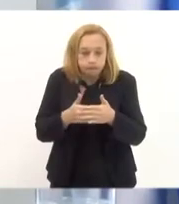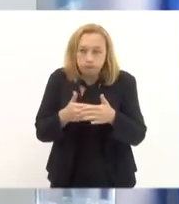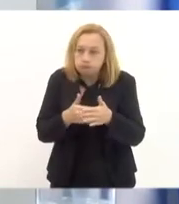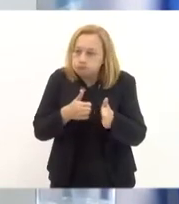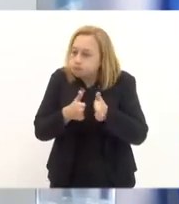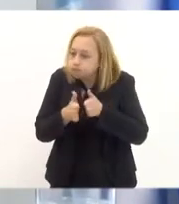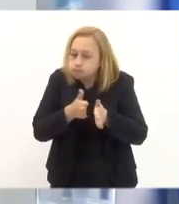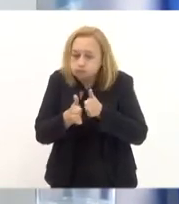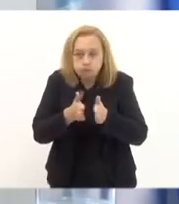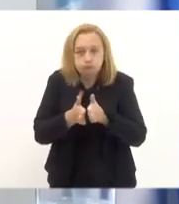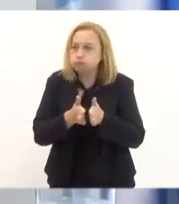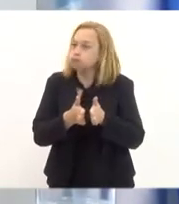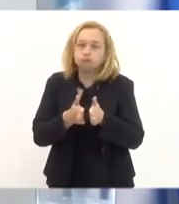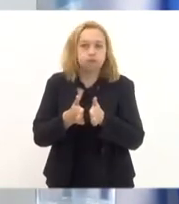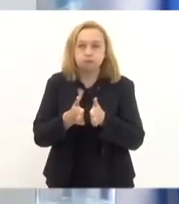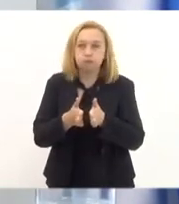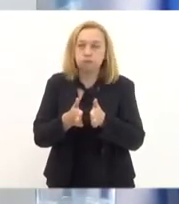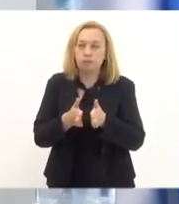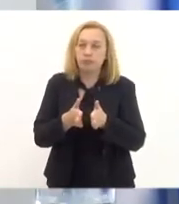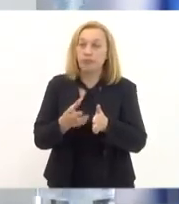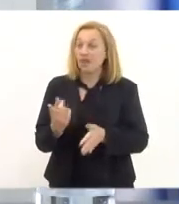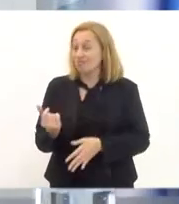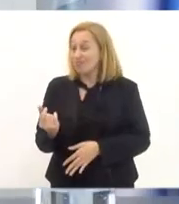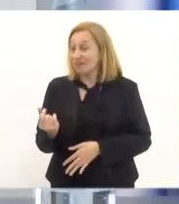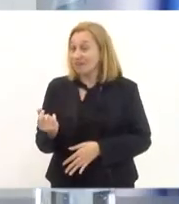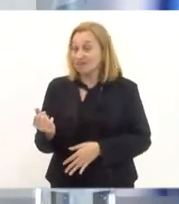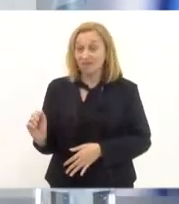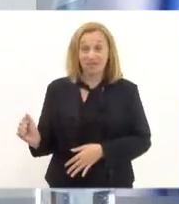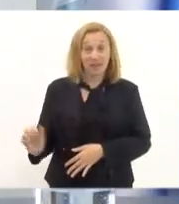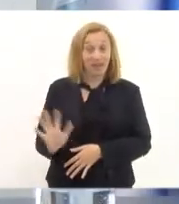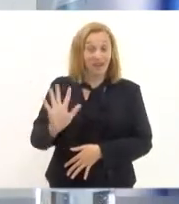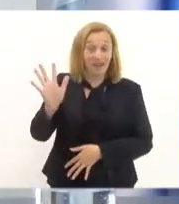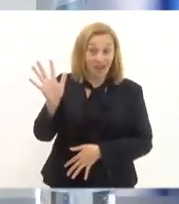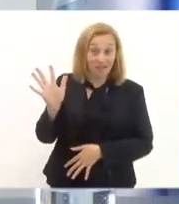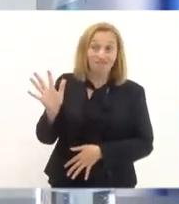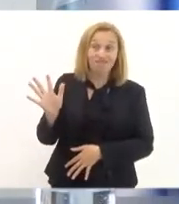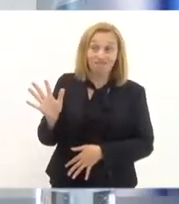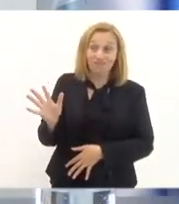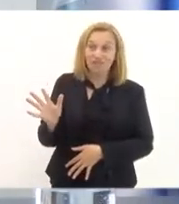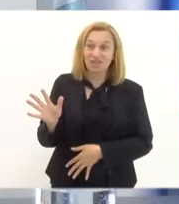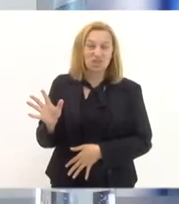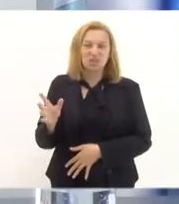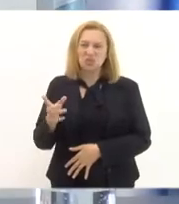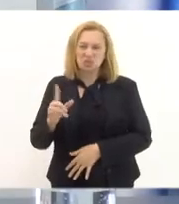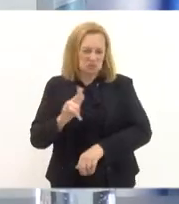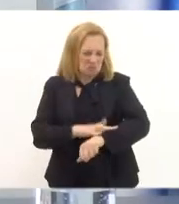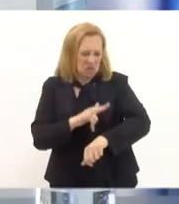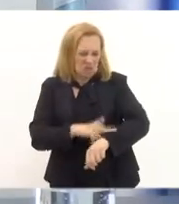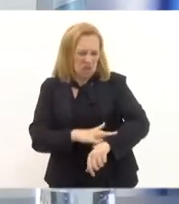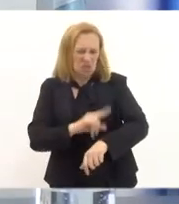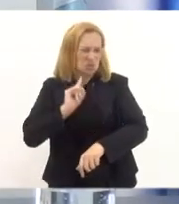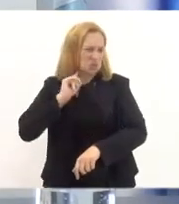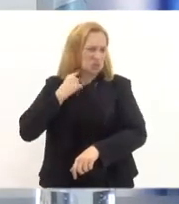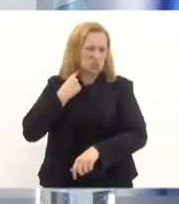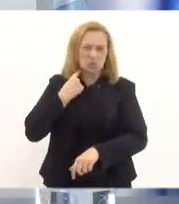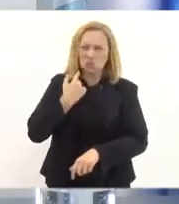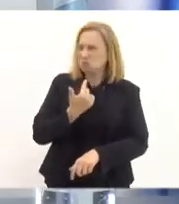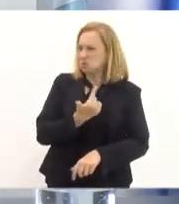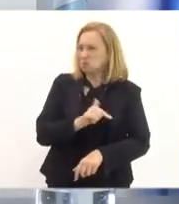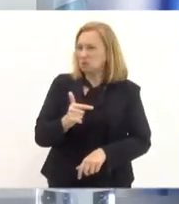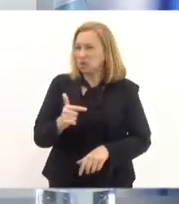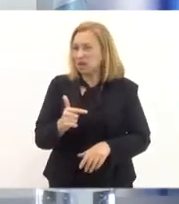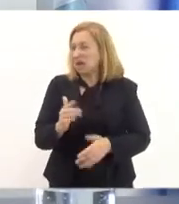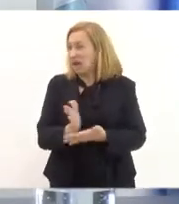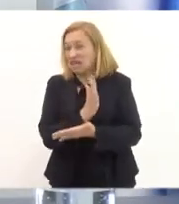é que a passagem uma passagem cada pelo serviço é prestado O que é surge que não tem para ele tem nada nessa nisso tudo mas